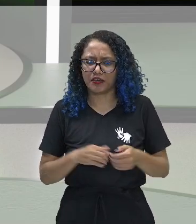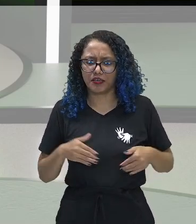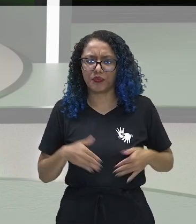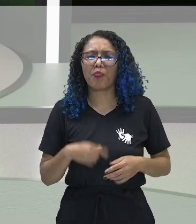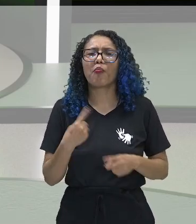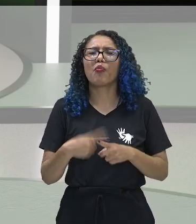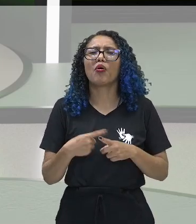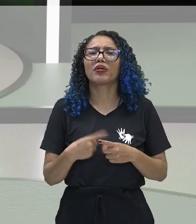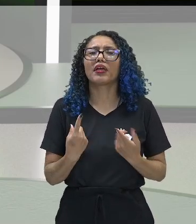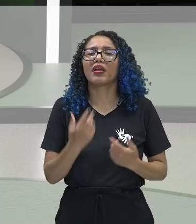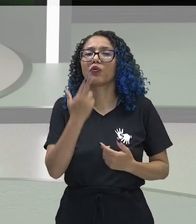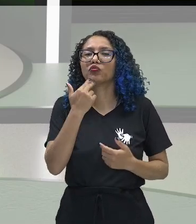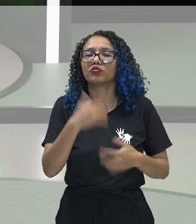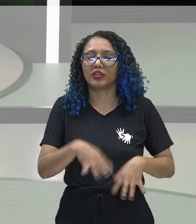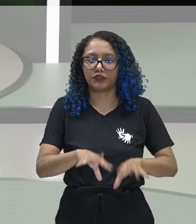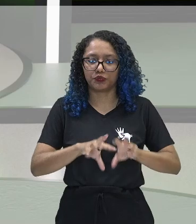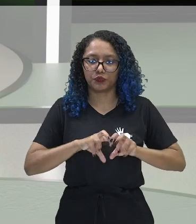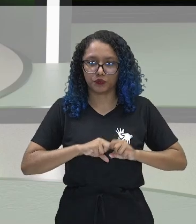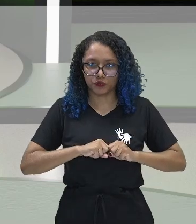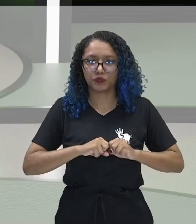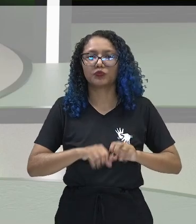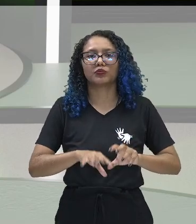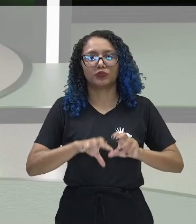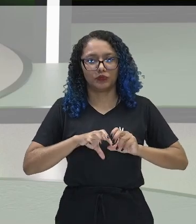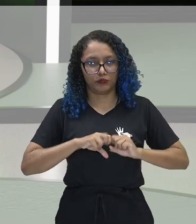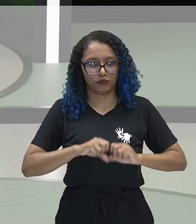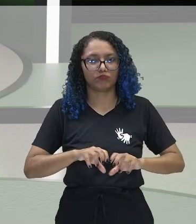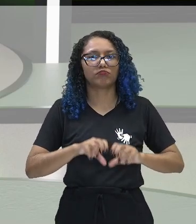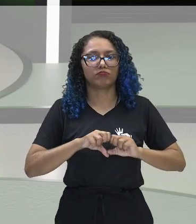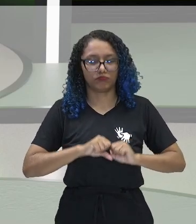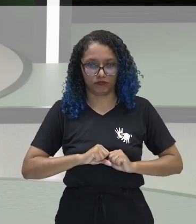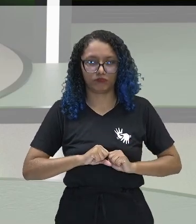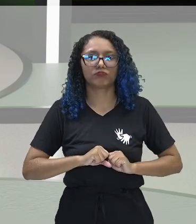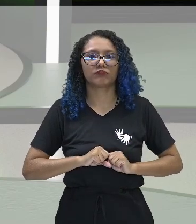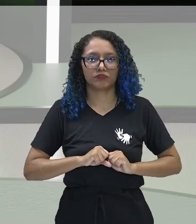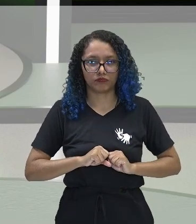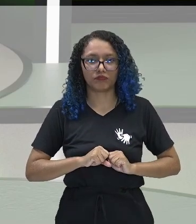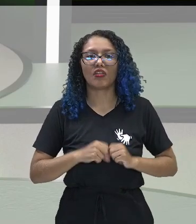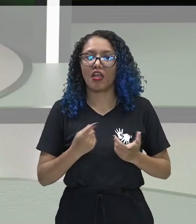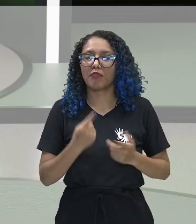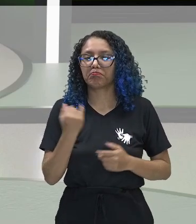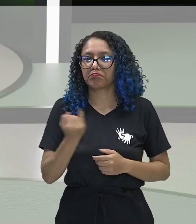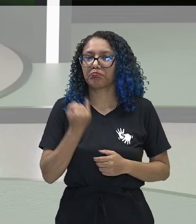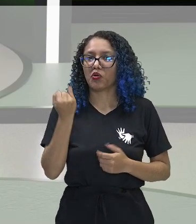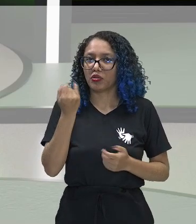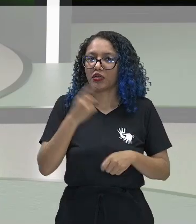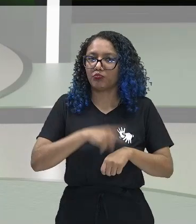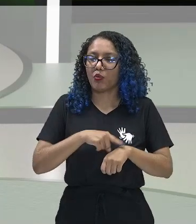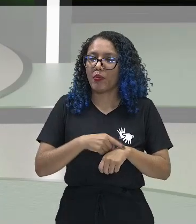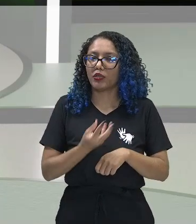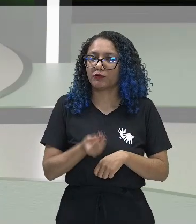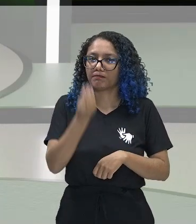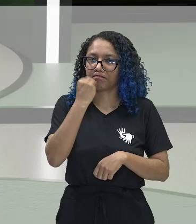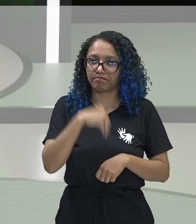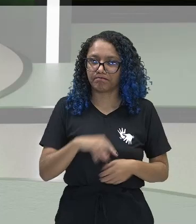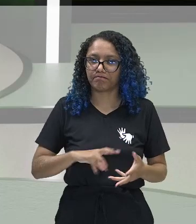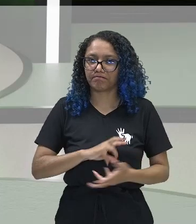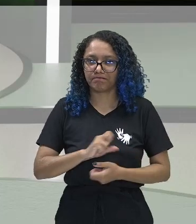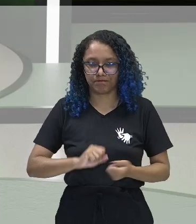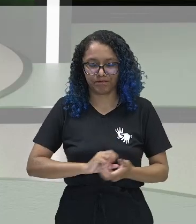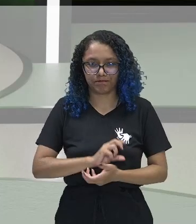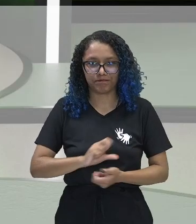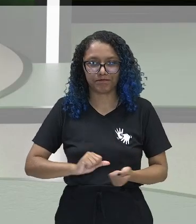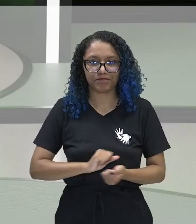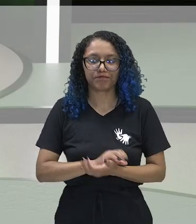Né? Então, tem uma função importante nesse momento da digestão. Vamos lá agora para os membros